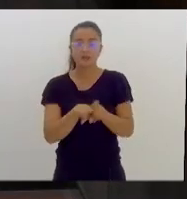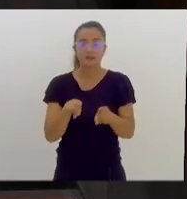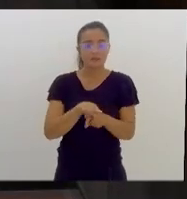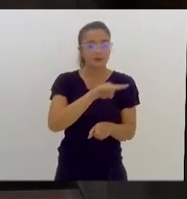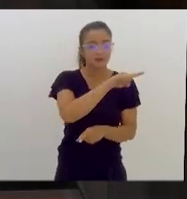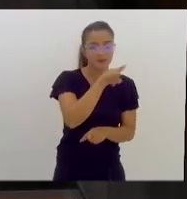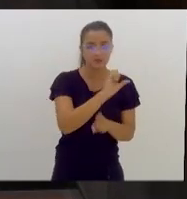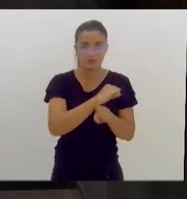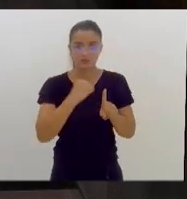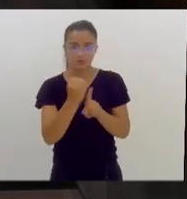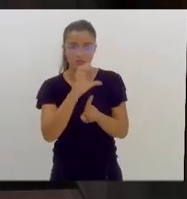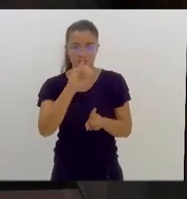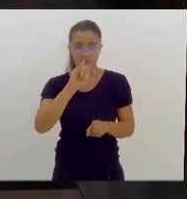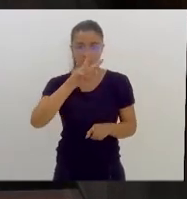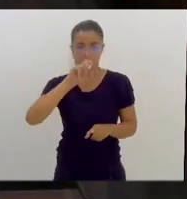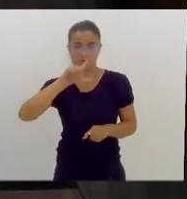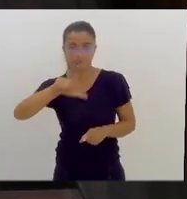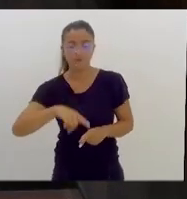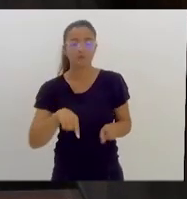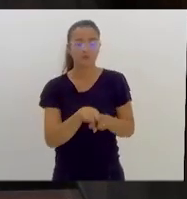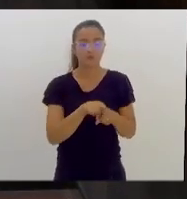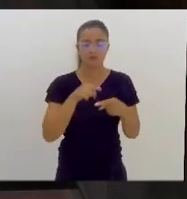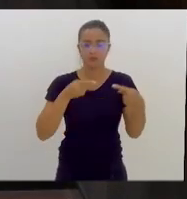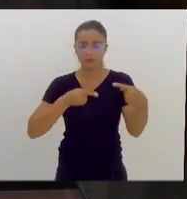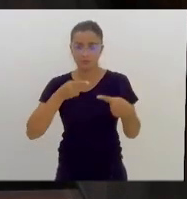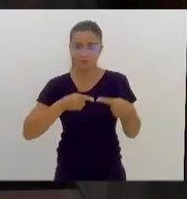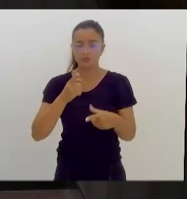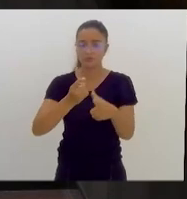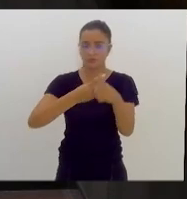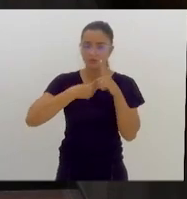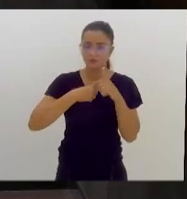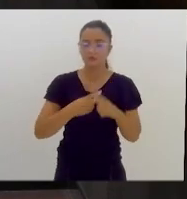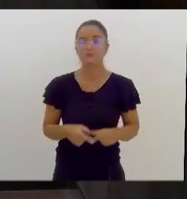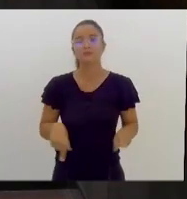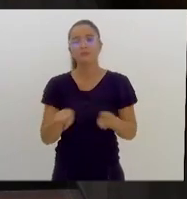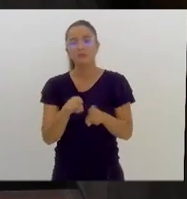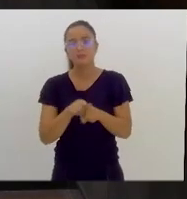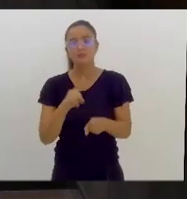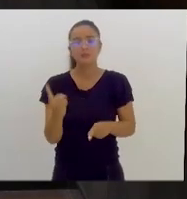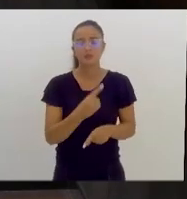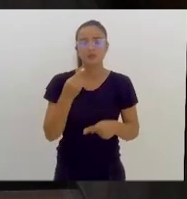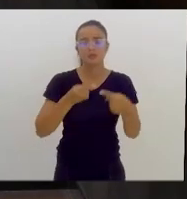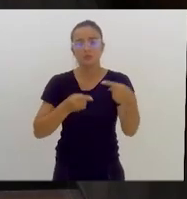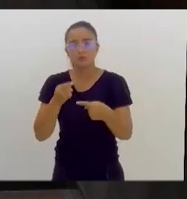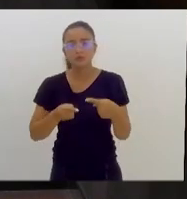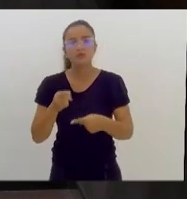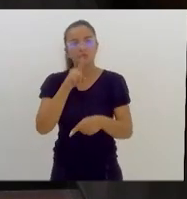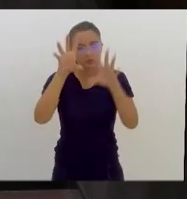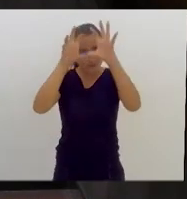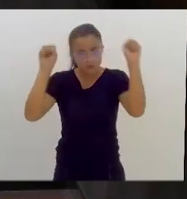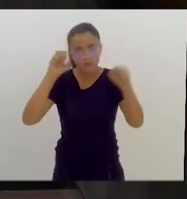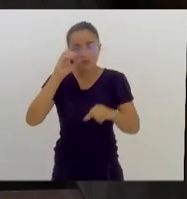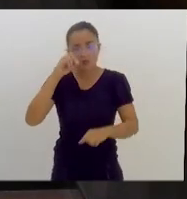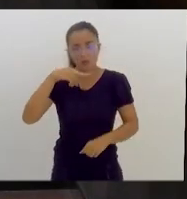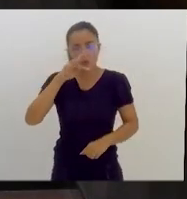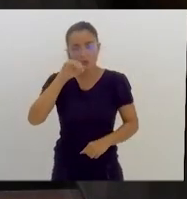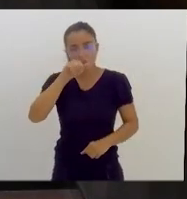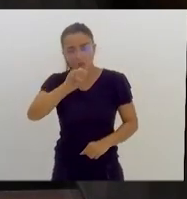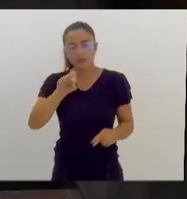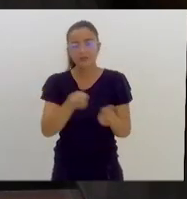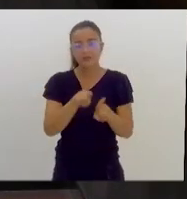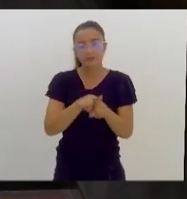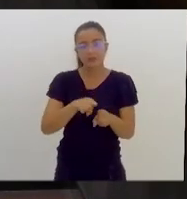sociedade civil, que discutem também a dívida. Podemos discutir com o Tribunal de Contas, com outros